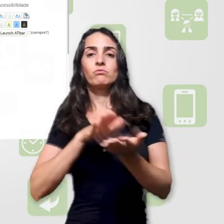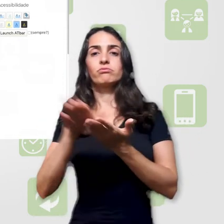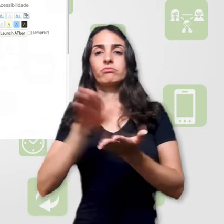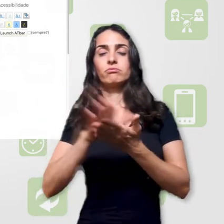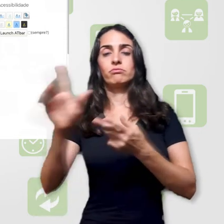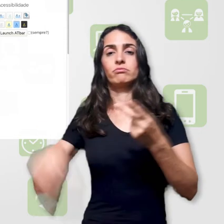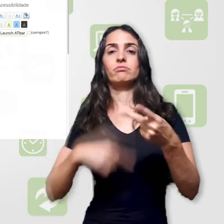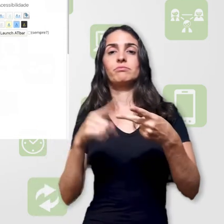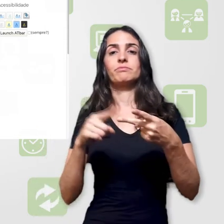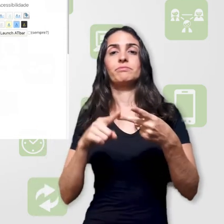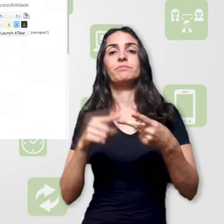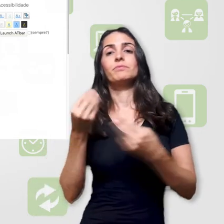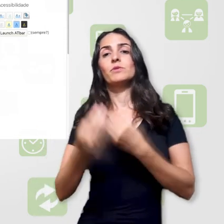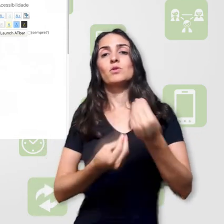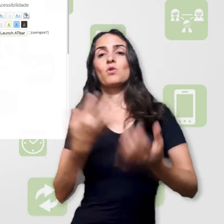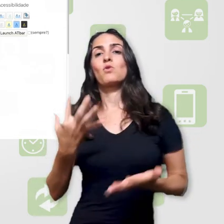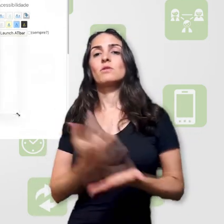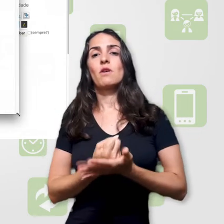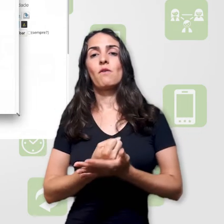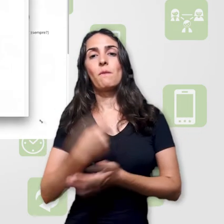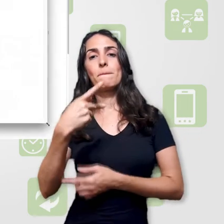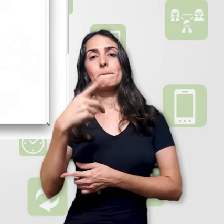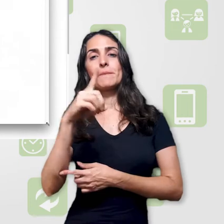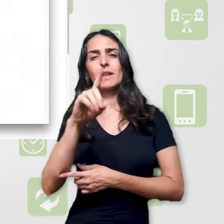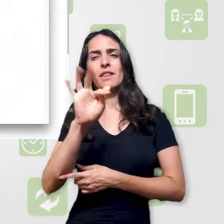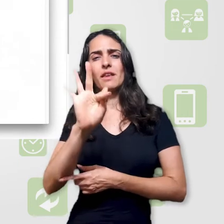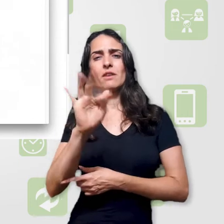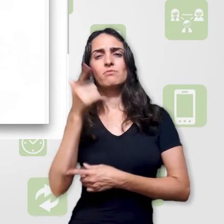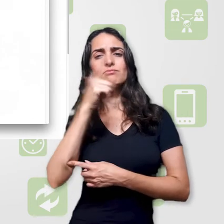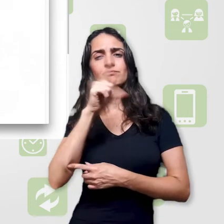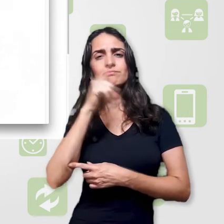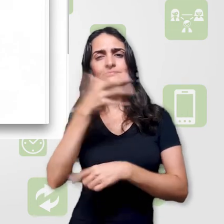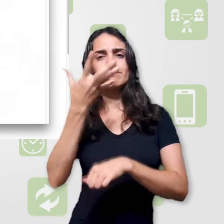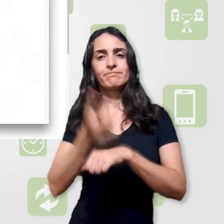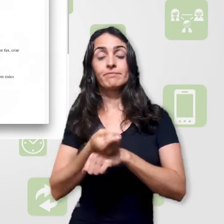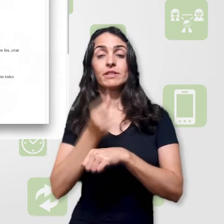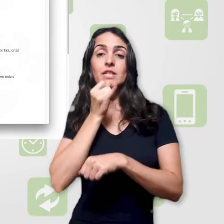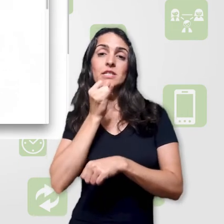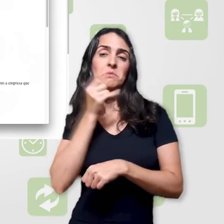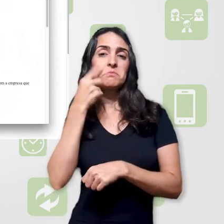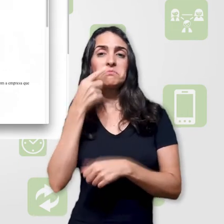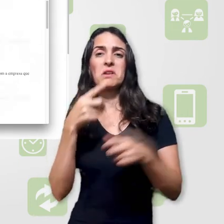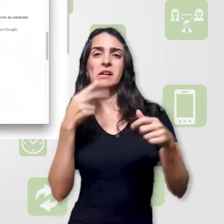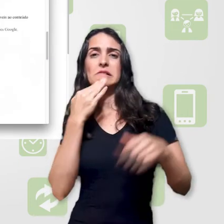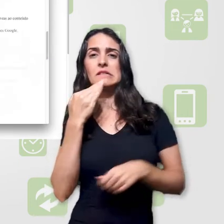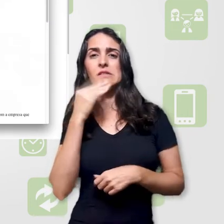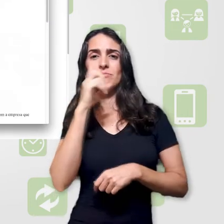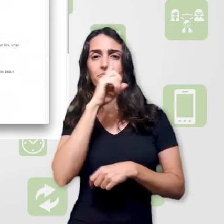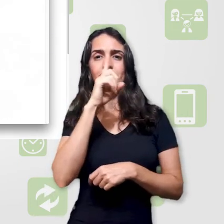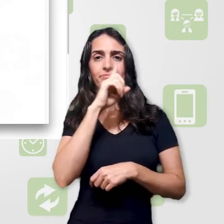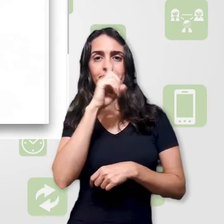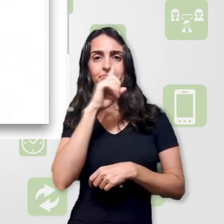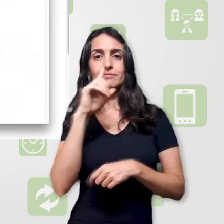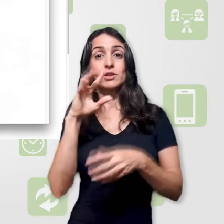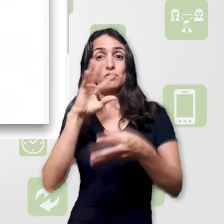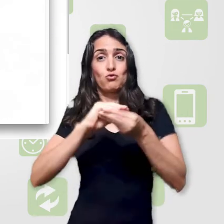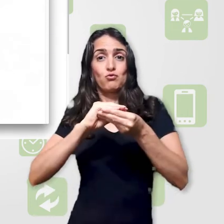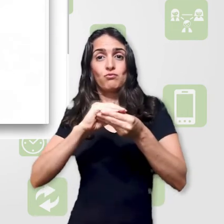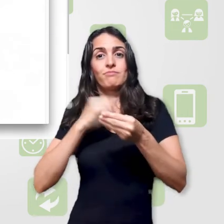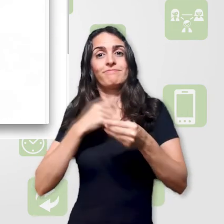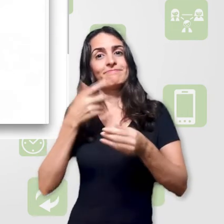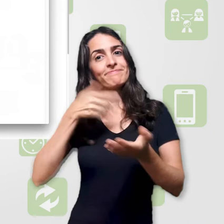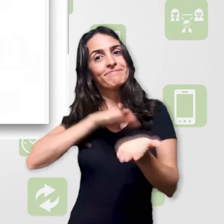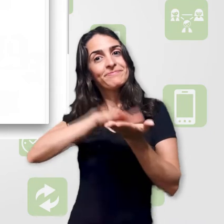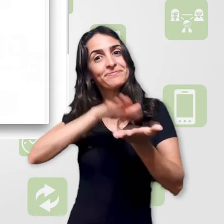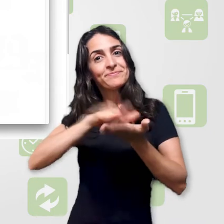impressão a segunda como você pode salvar um PDF para você ver que parece meio desconfigurado oi tá tudo junto